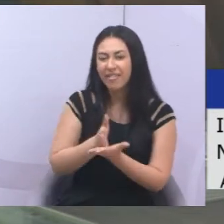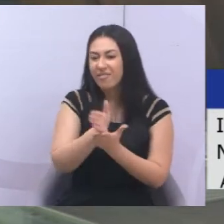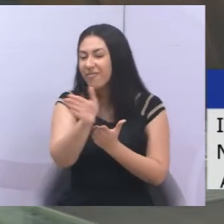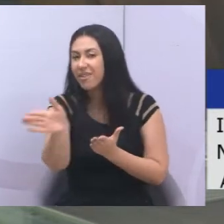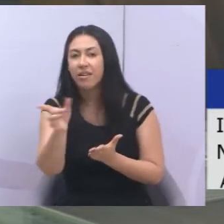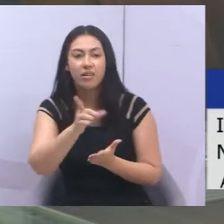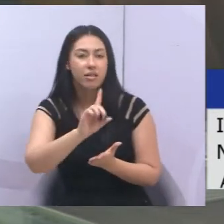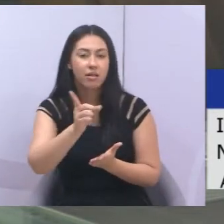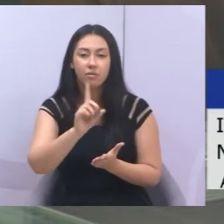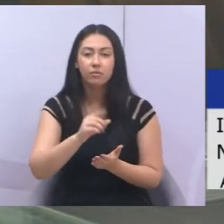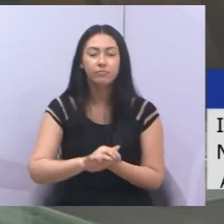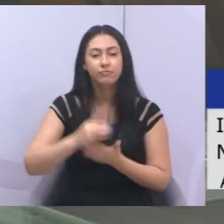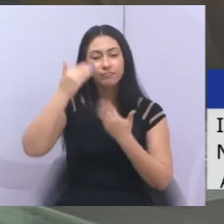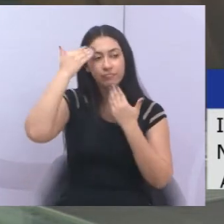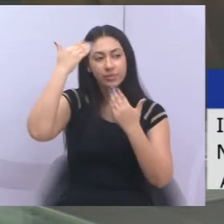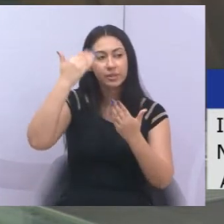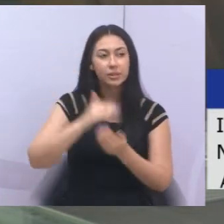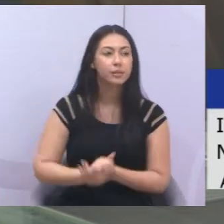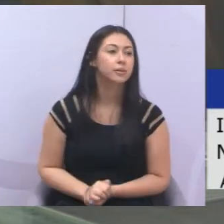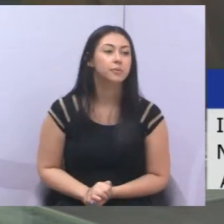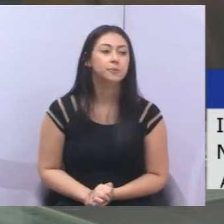deles. Obrigado.